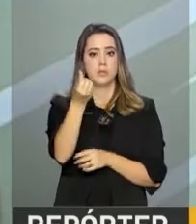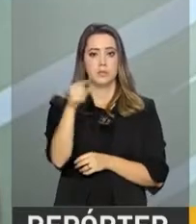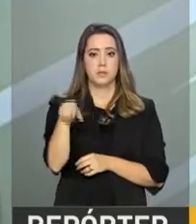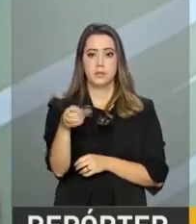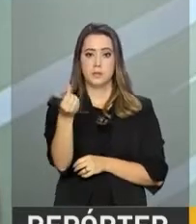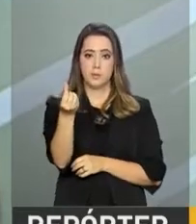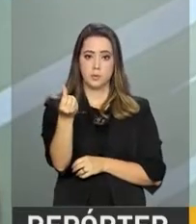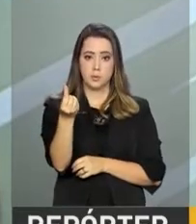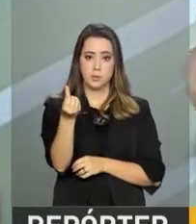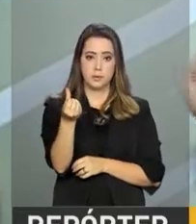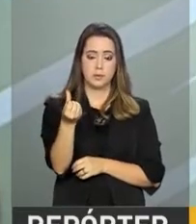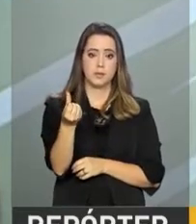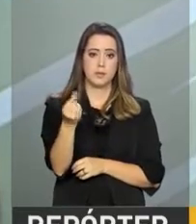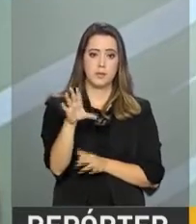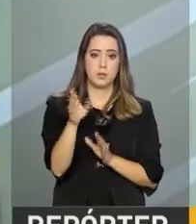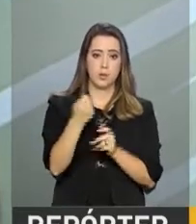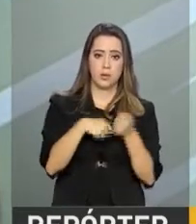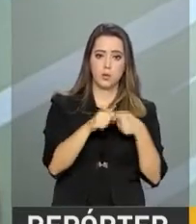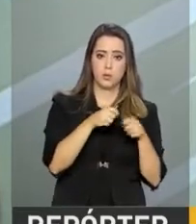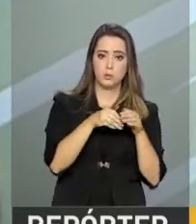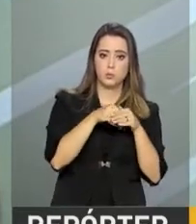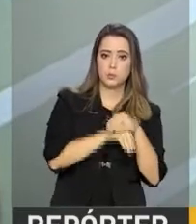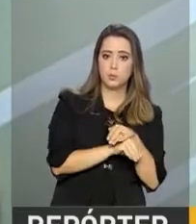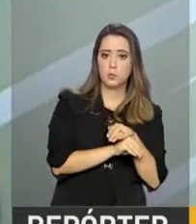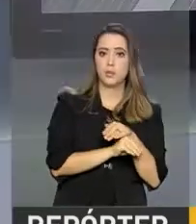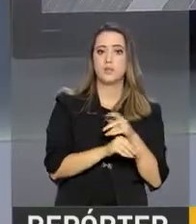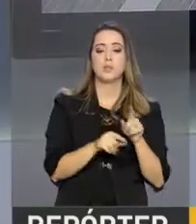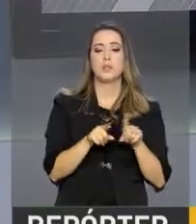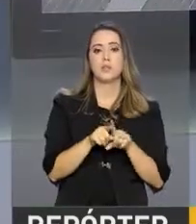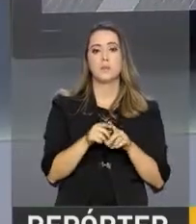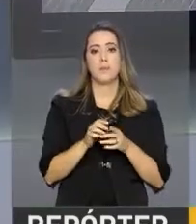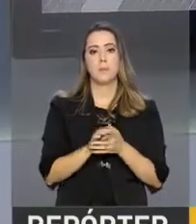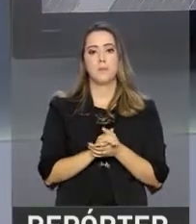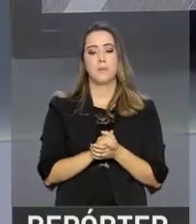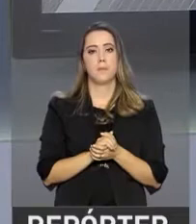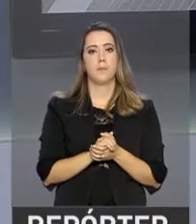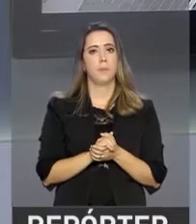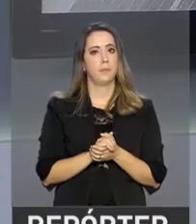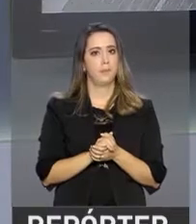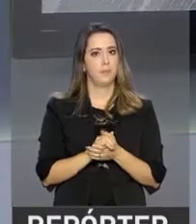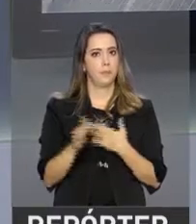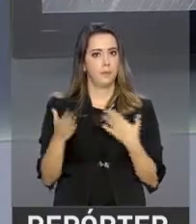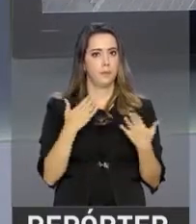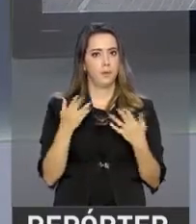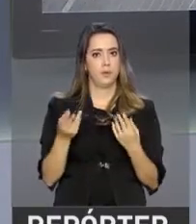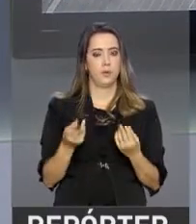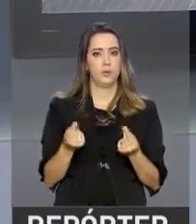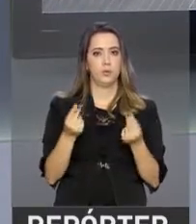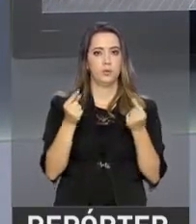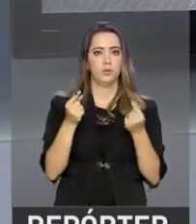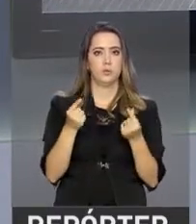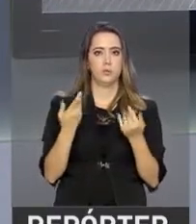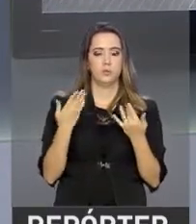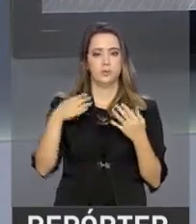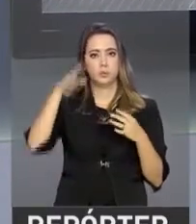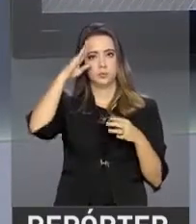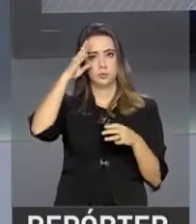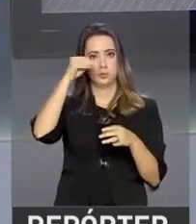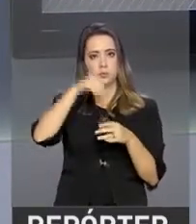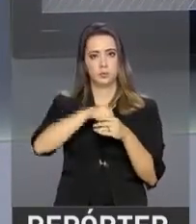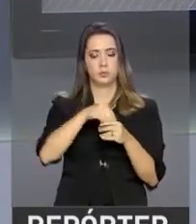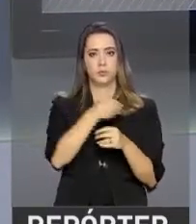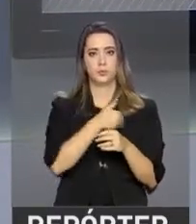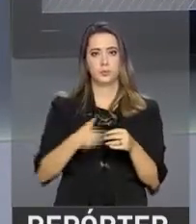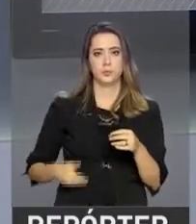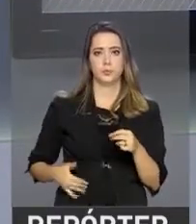essa dinâmica, o que a gente vai fazer de realocações que mudou. Em relação aos recursos para a intervenção do governo federal